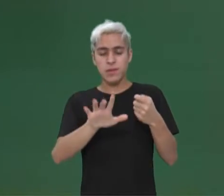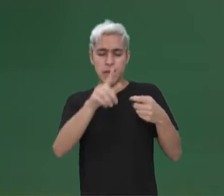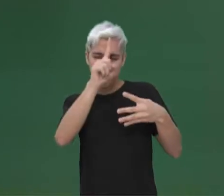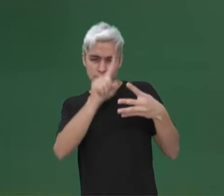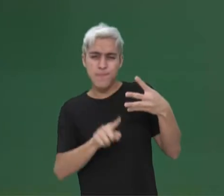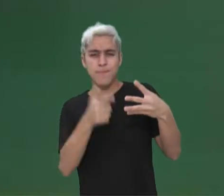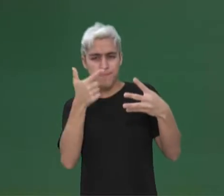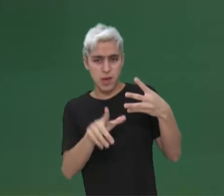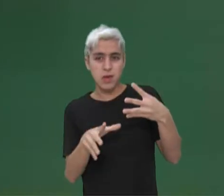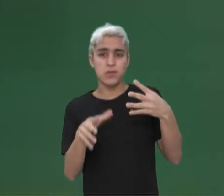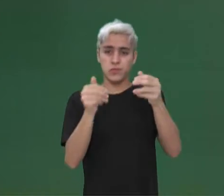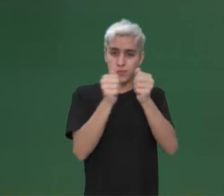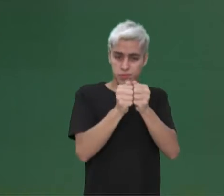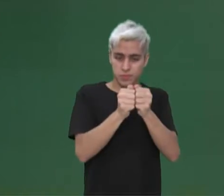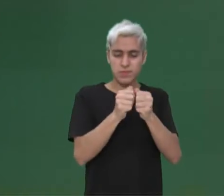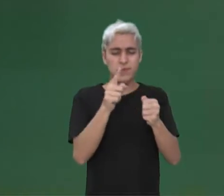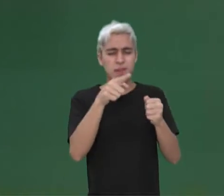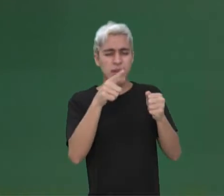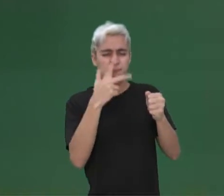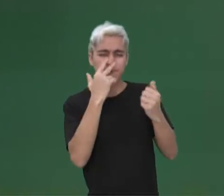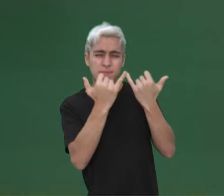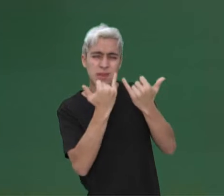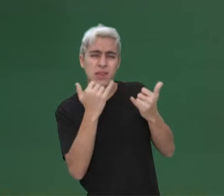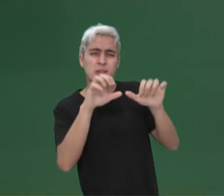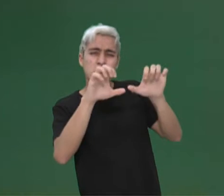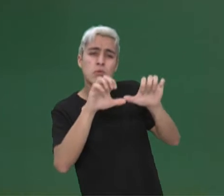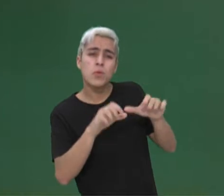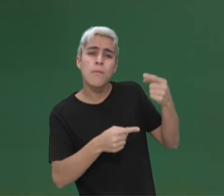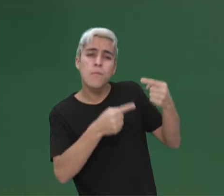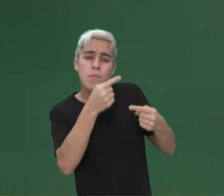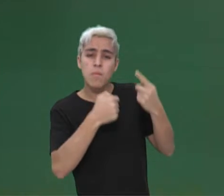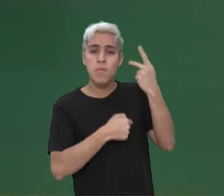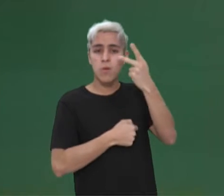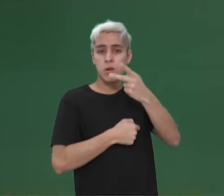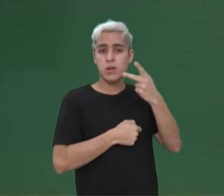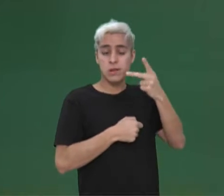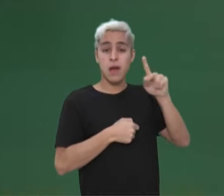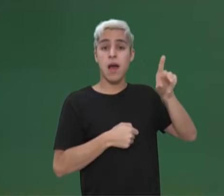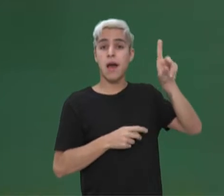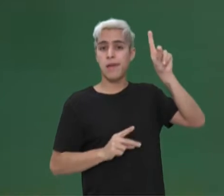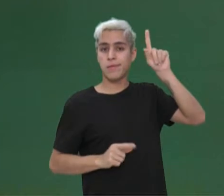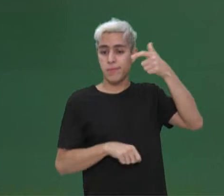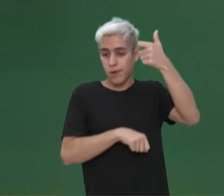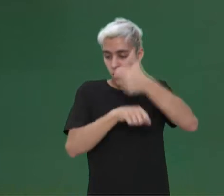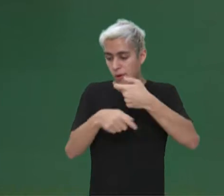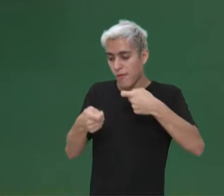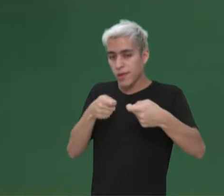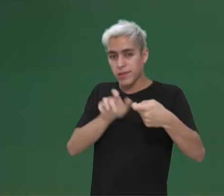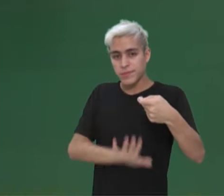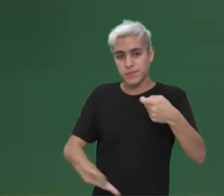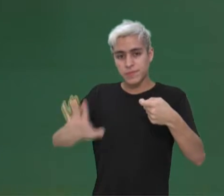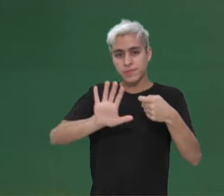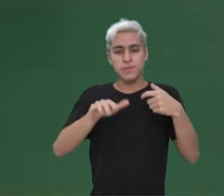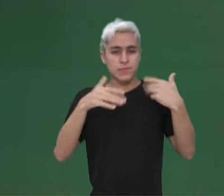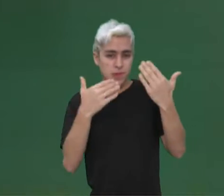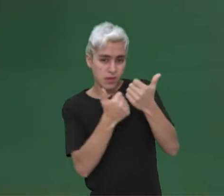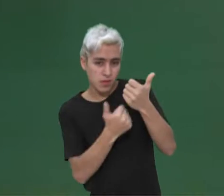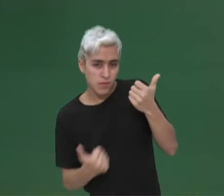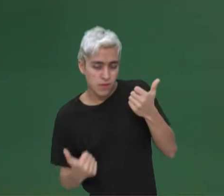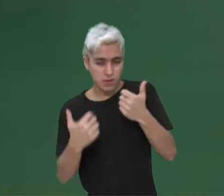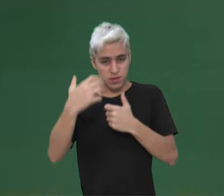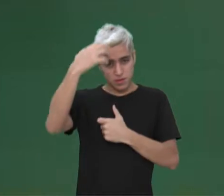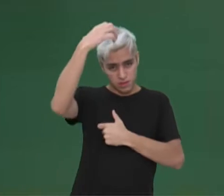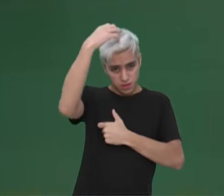vice-reinos. Essa é a estrutura política da Espanha governando essas áreas. Importante, o vice-reino da Nova